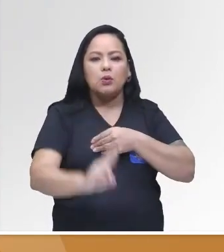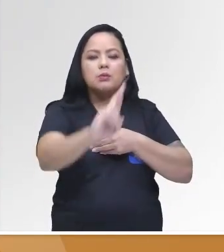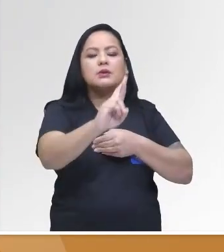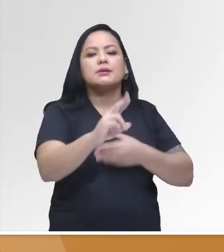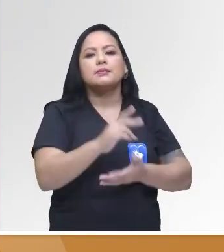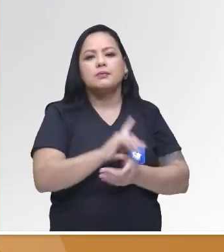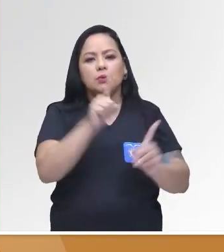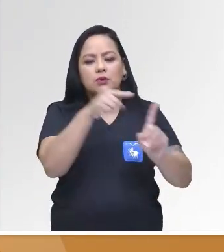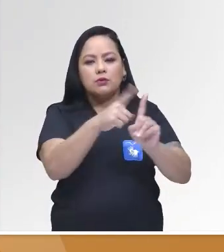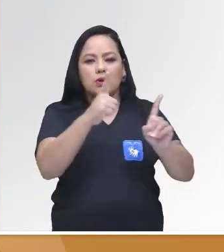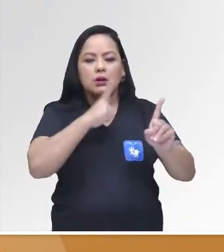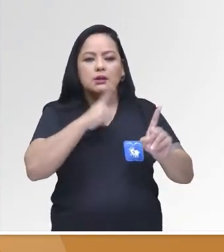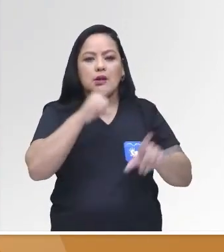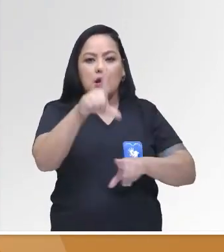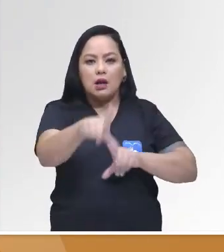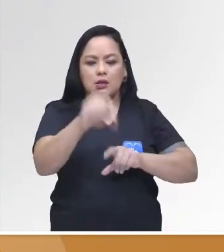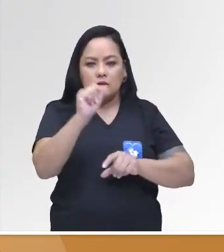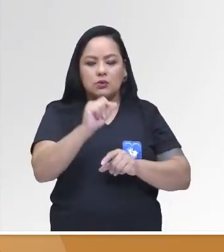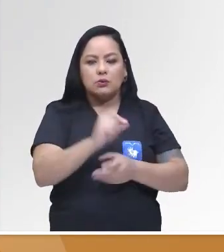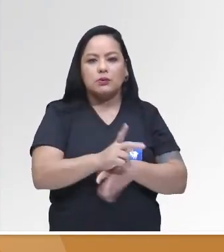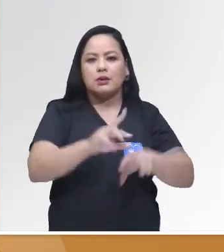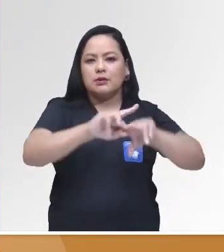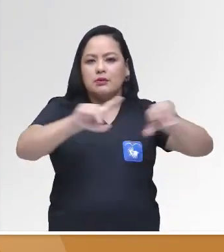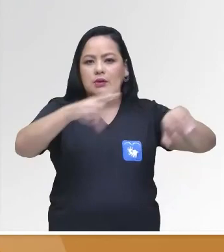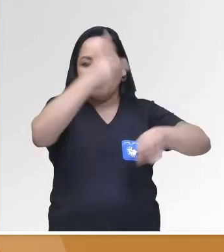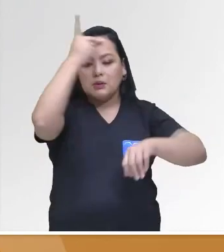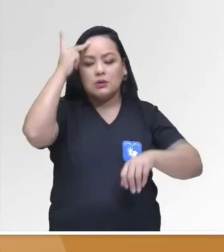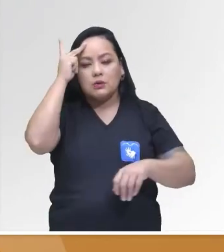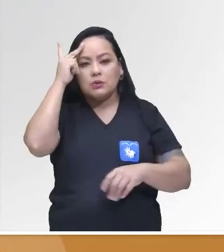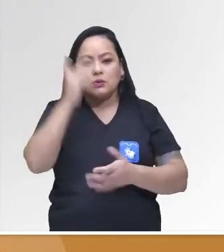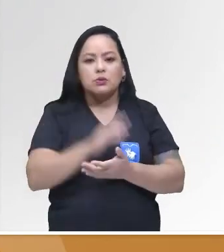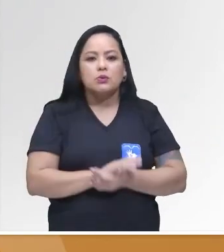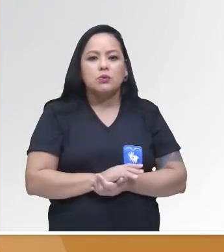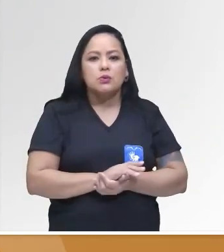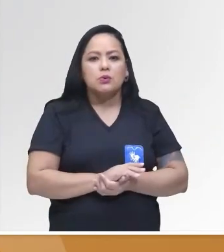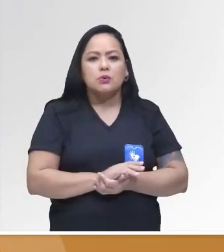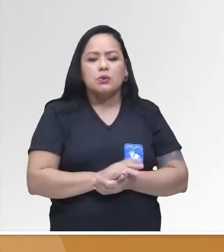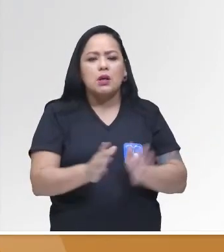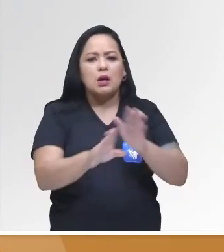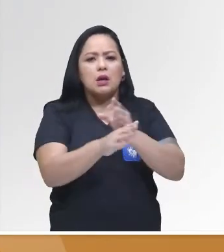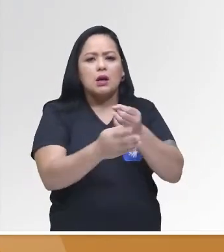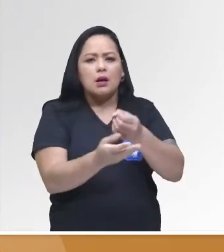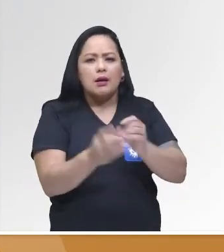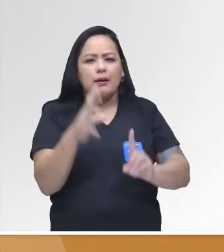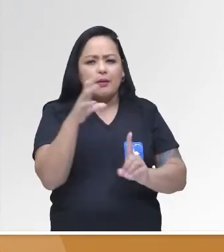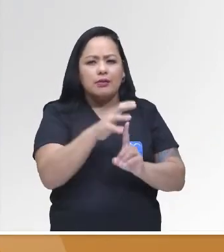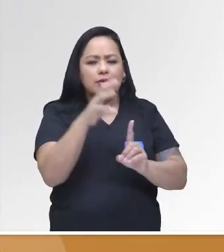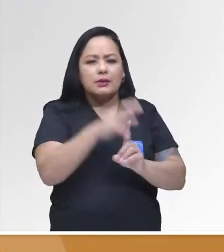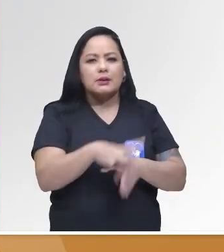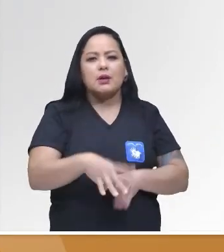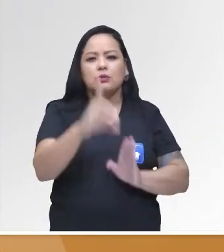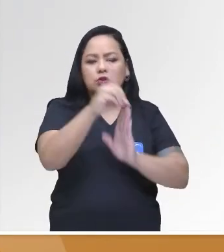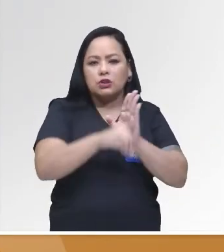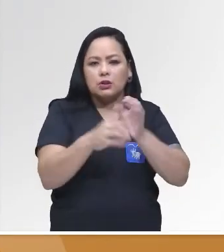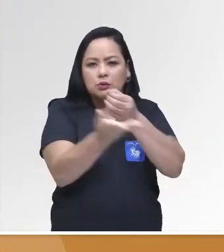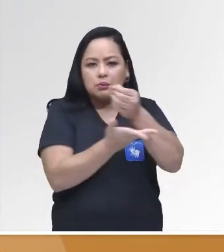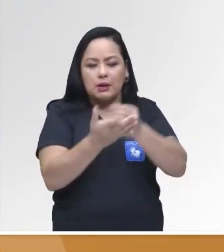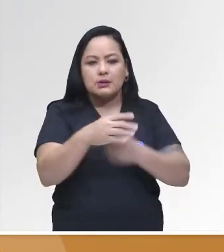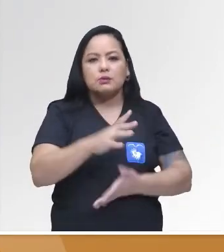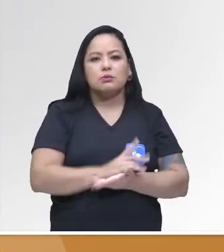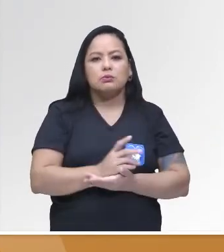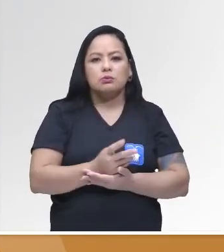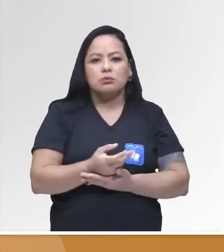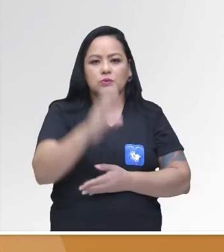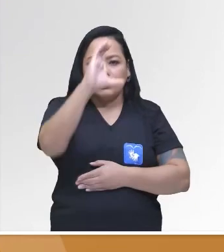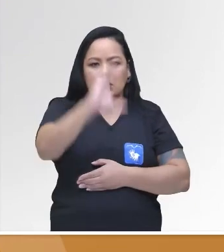As decisões tomadas pela maioria não podem ameaçar os direitos básicos da minoria. Vamos colocar em prática tudo